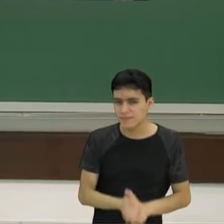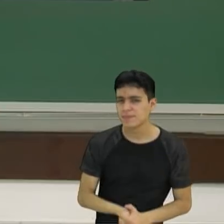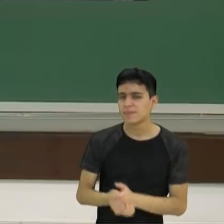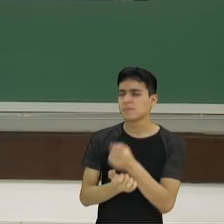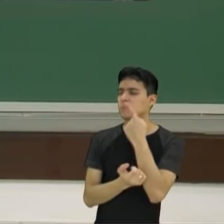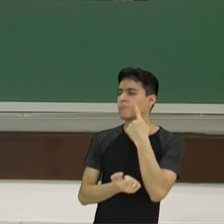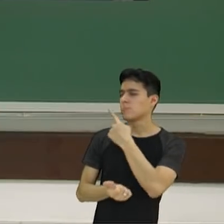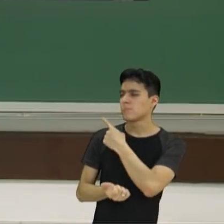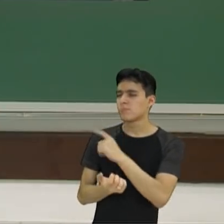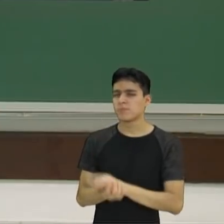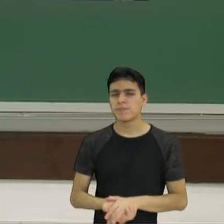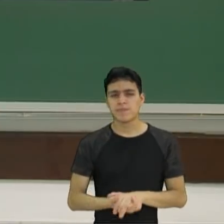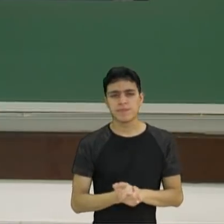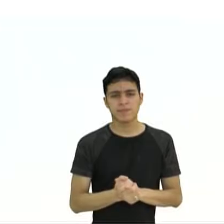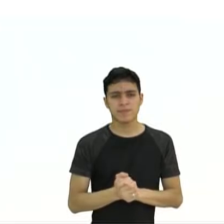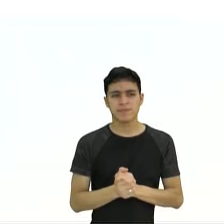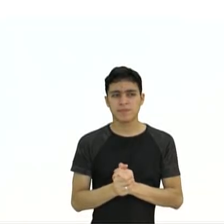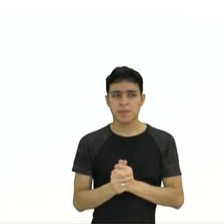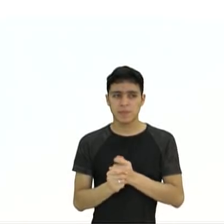essa notícia.